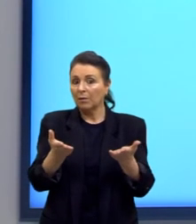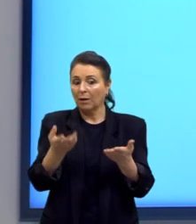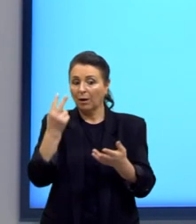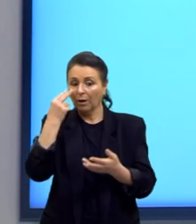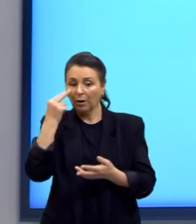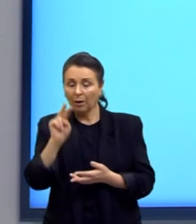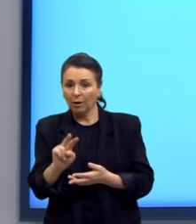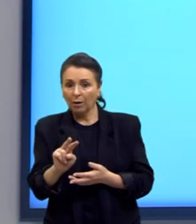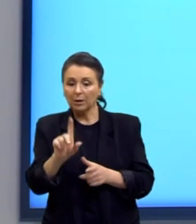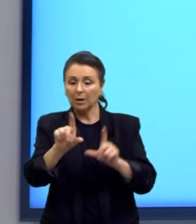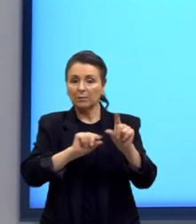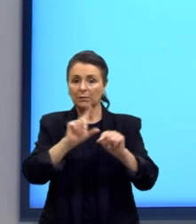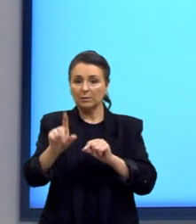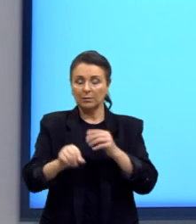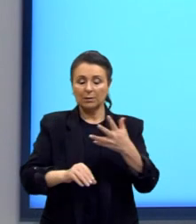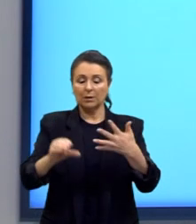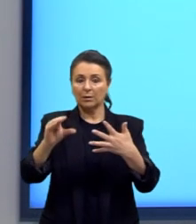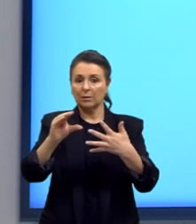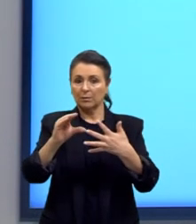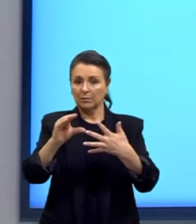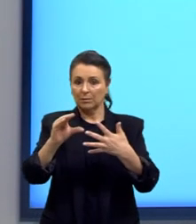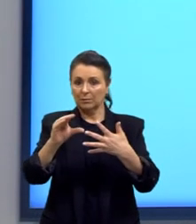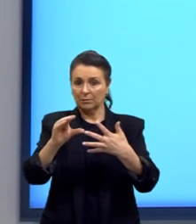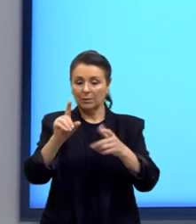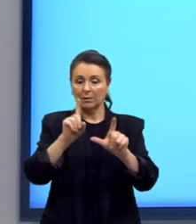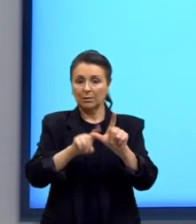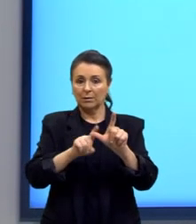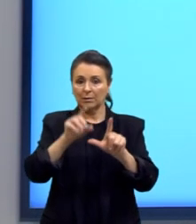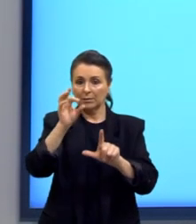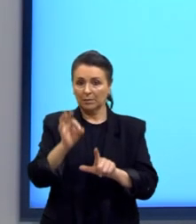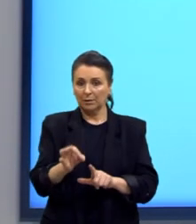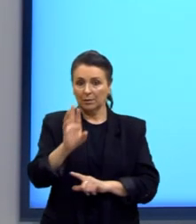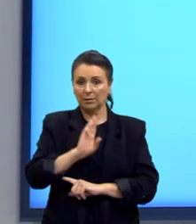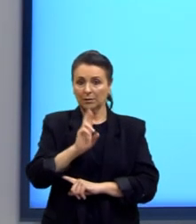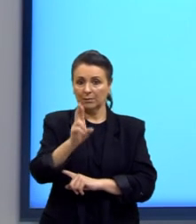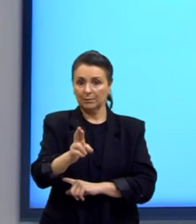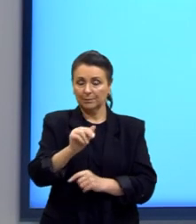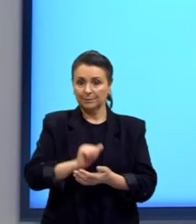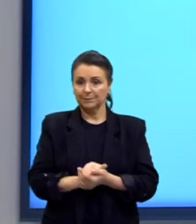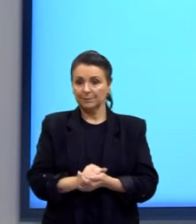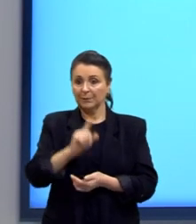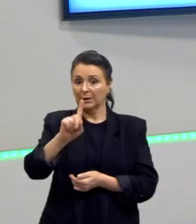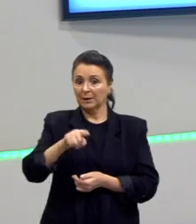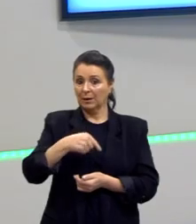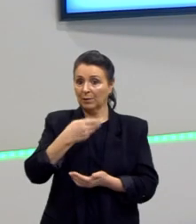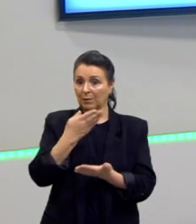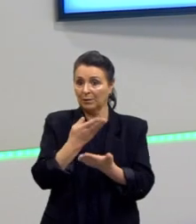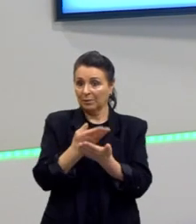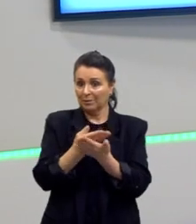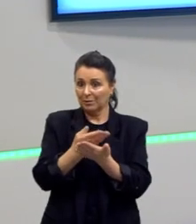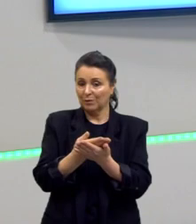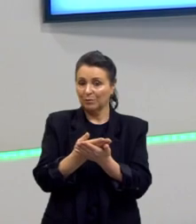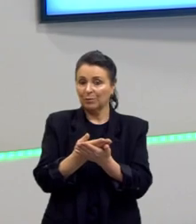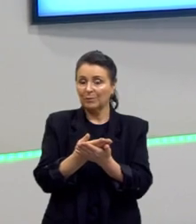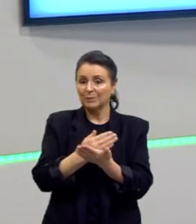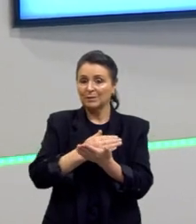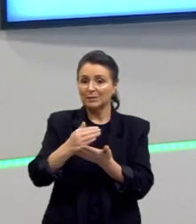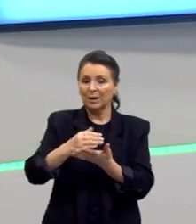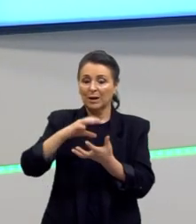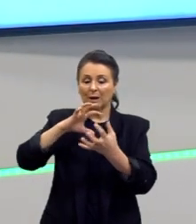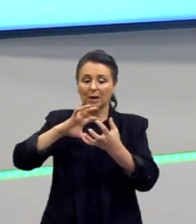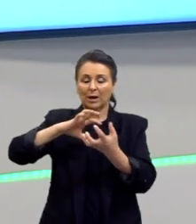nós marcamos alternativas e a nossa letra correta tá na próxima aula nós vamos estudar então